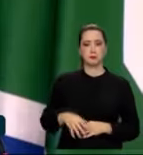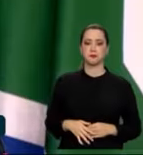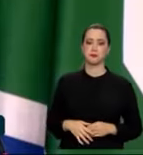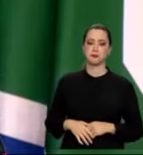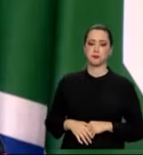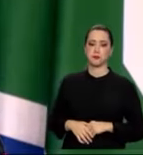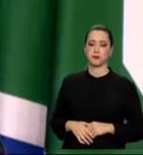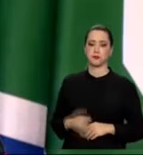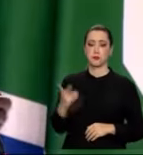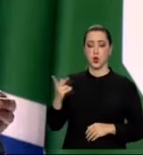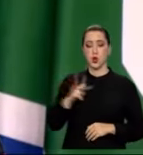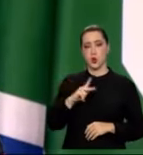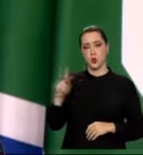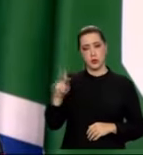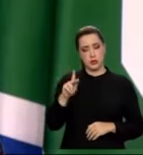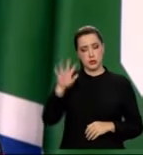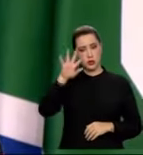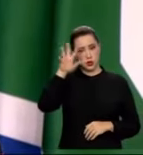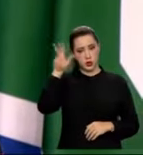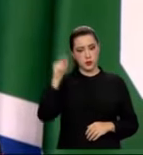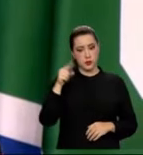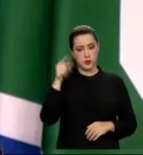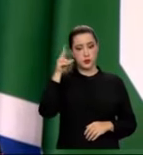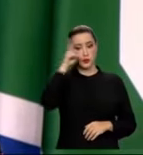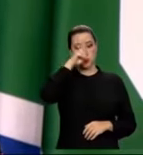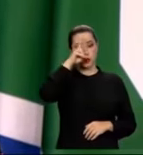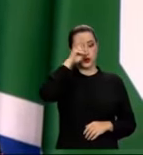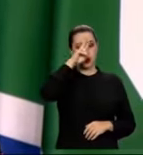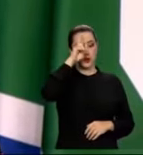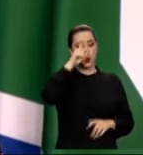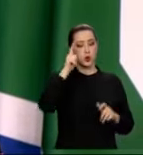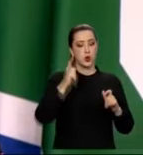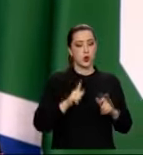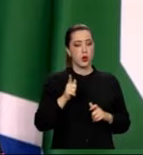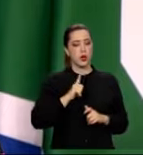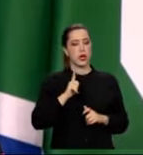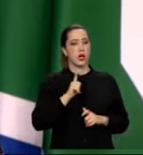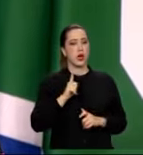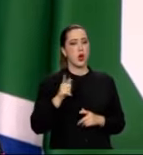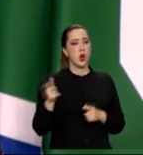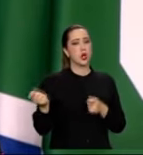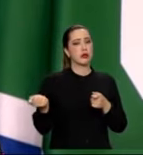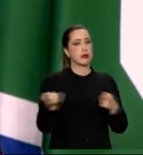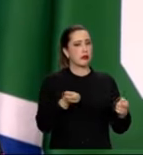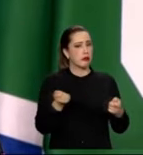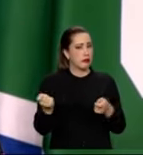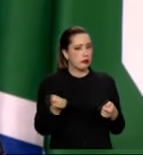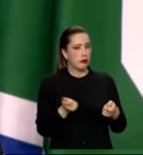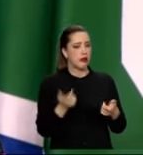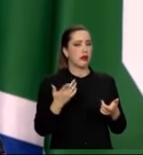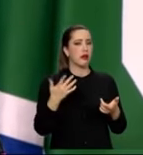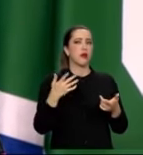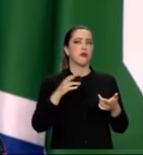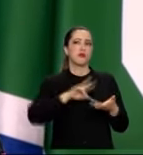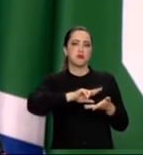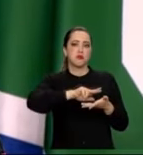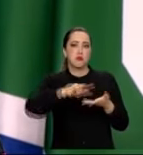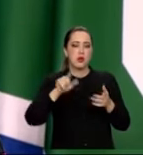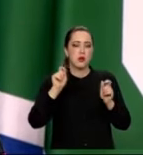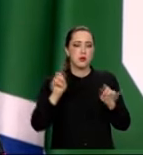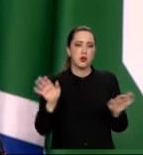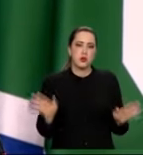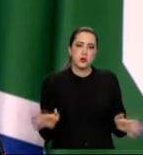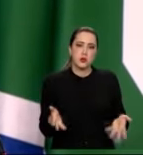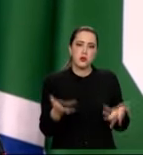presidente sul-africano Cyril Ramaphosa disse que o crescimento econômico dos países do BRICS deve ser fundamentado na